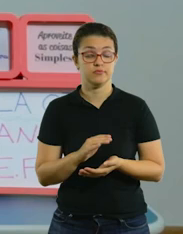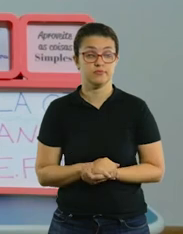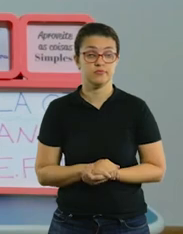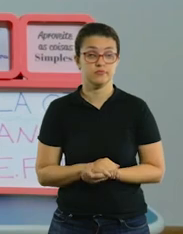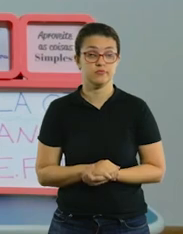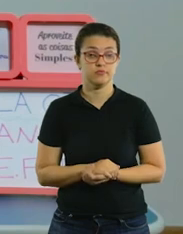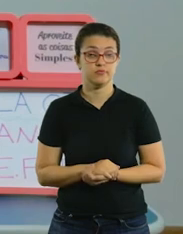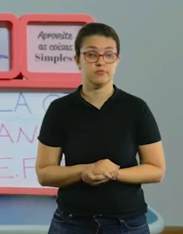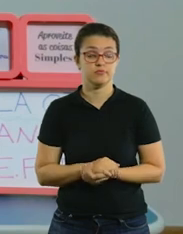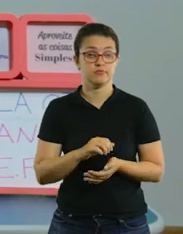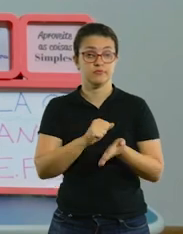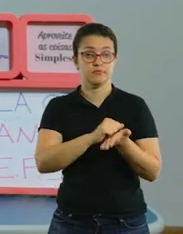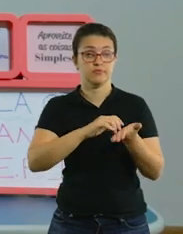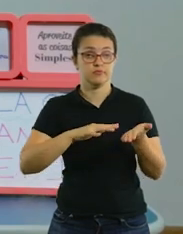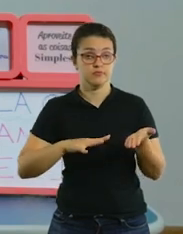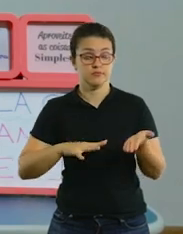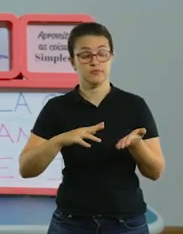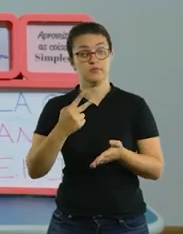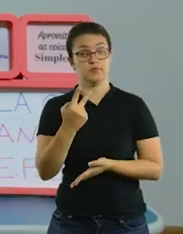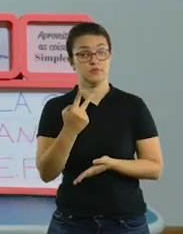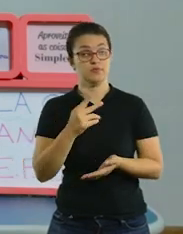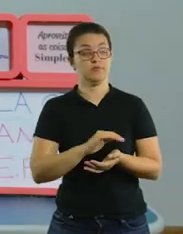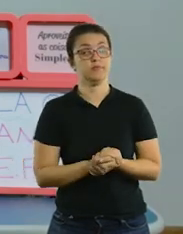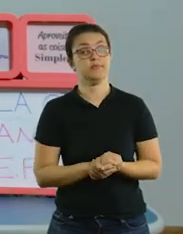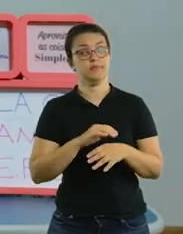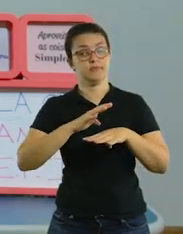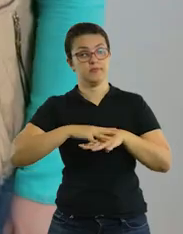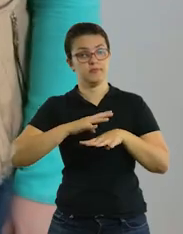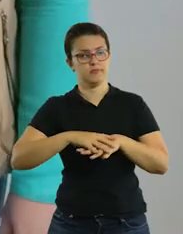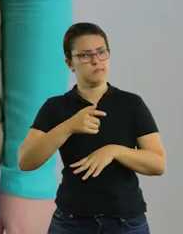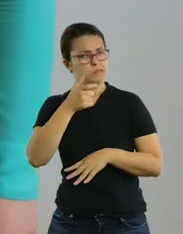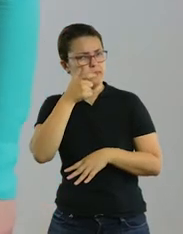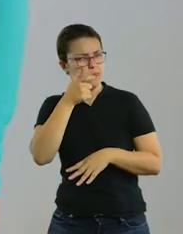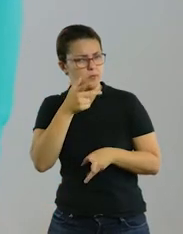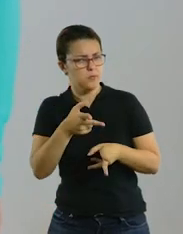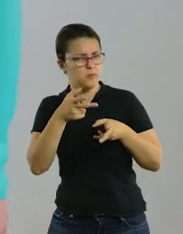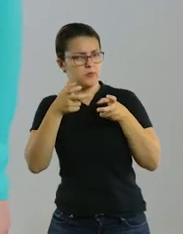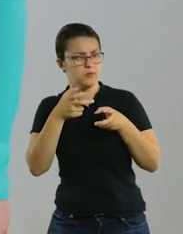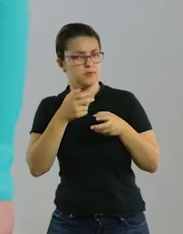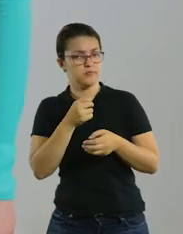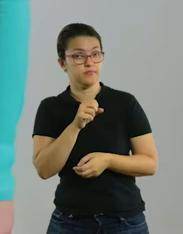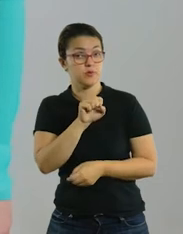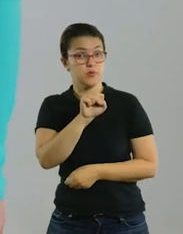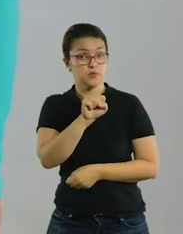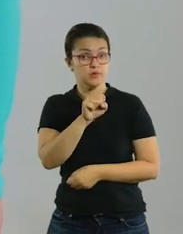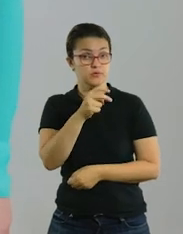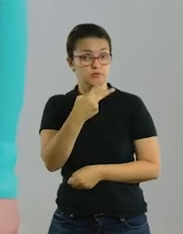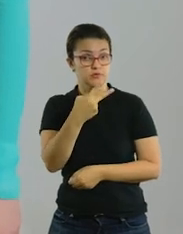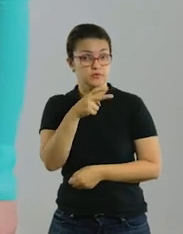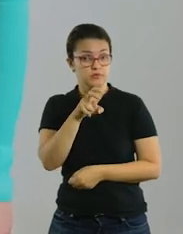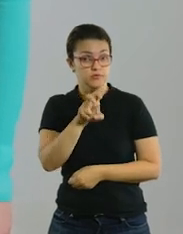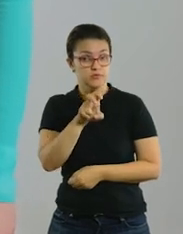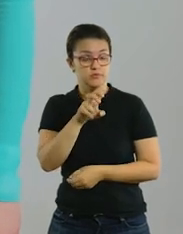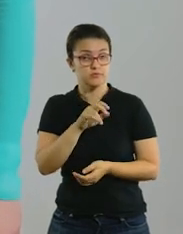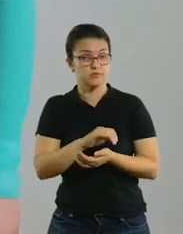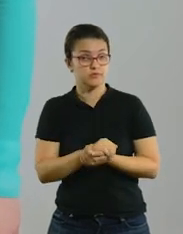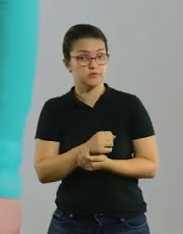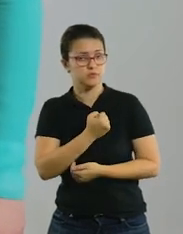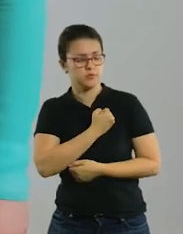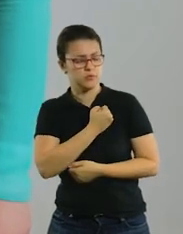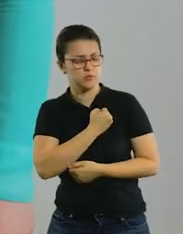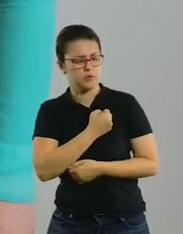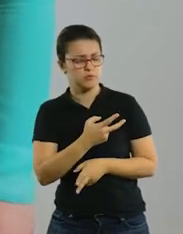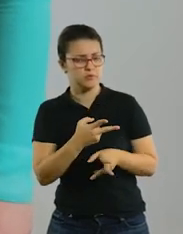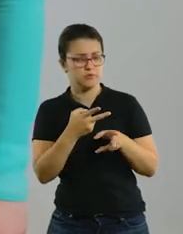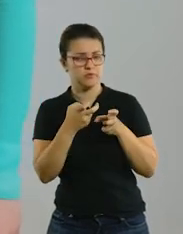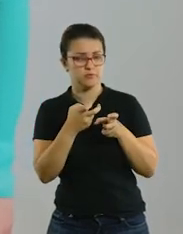Agora vamos à atividade 2 em matemática. Observe o número a seguir, 825.